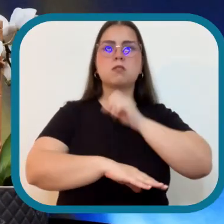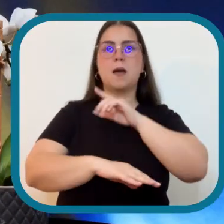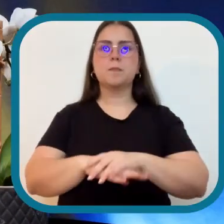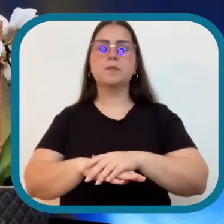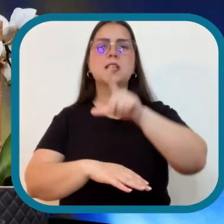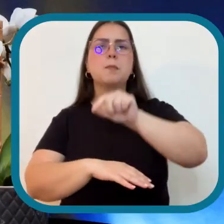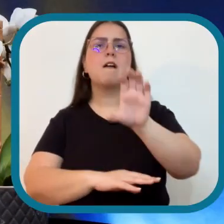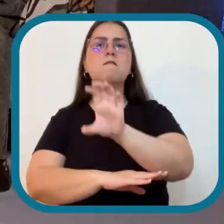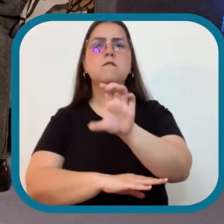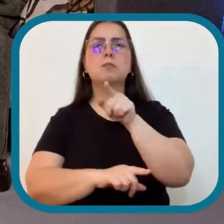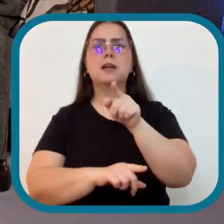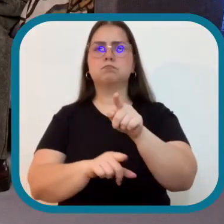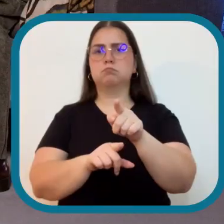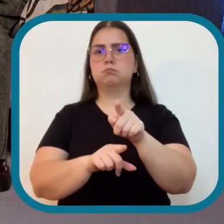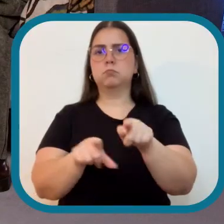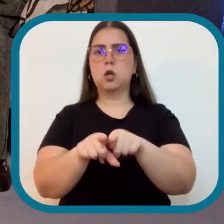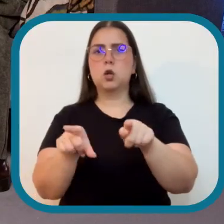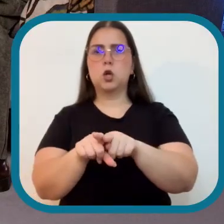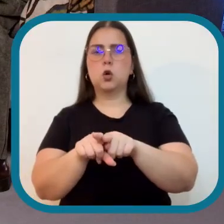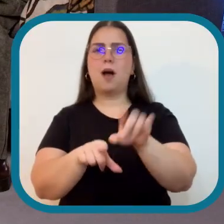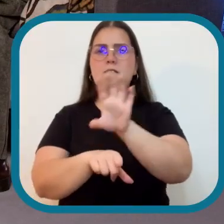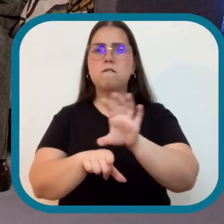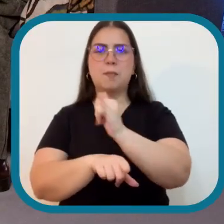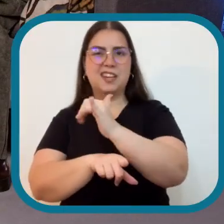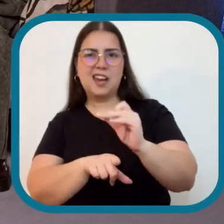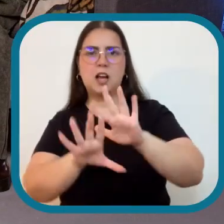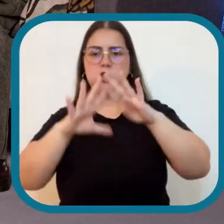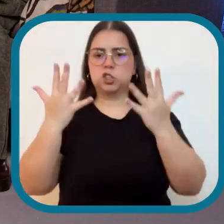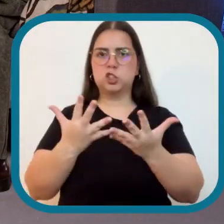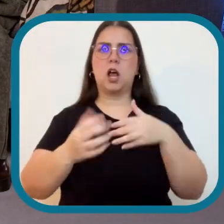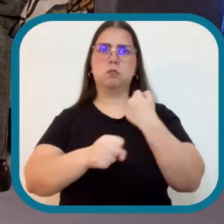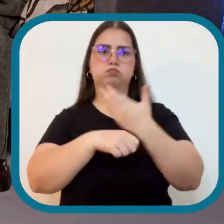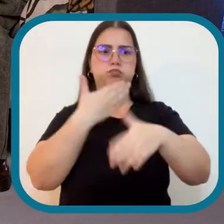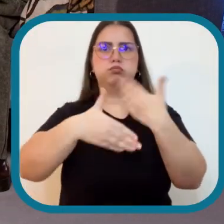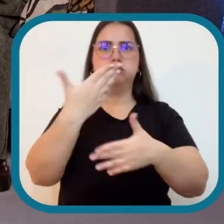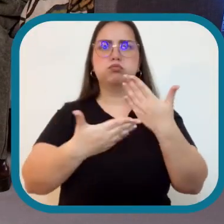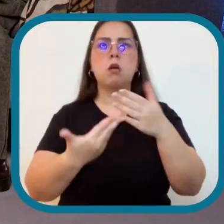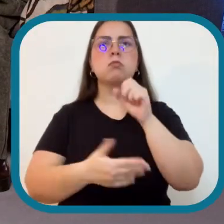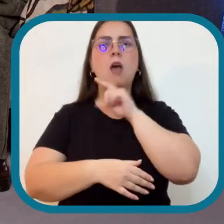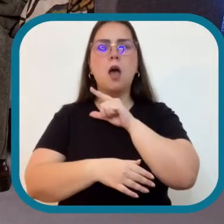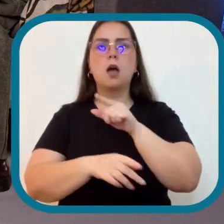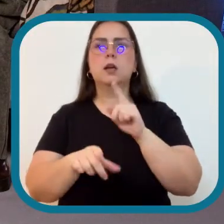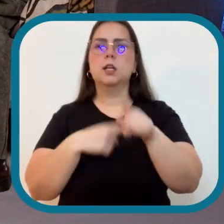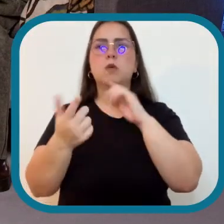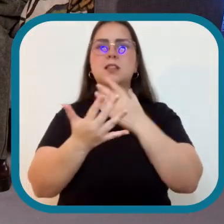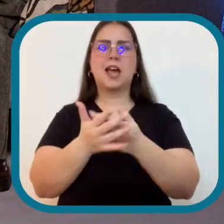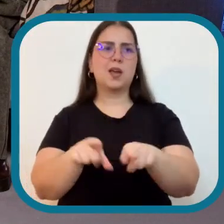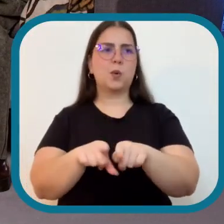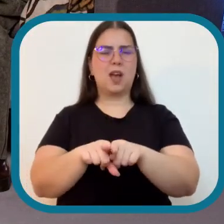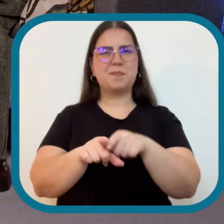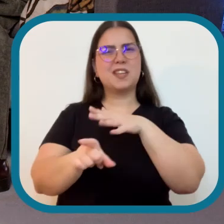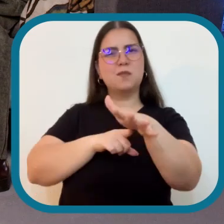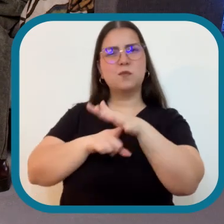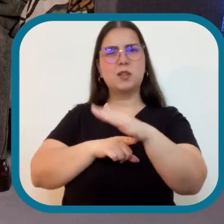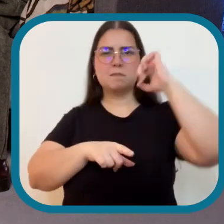longe. E de que forma é que essa capacidade generativa desta inteligência artificial não pode acabar aqui